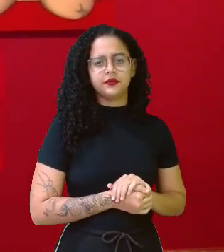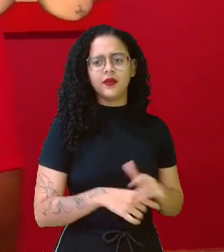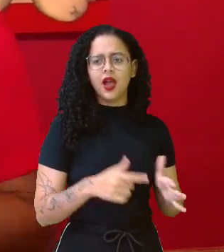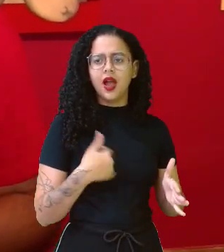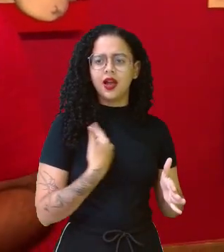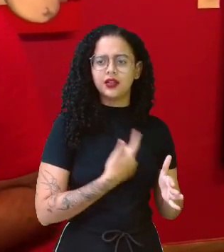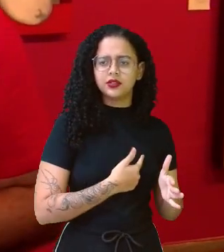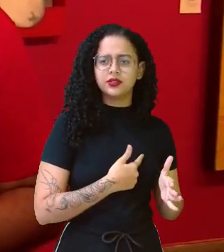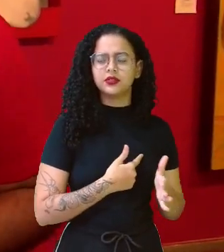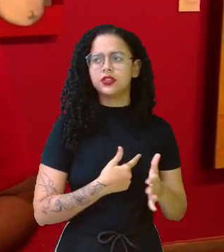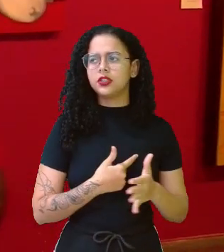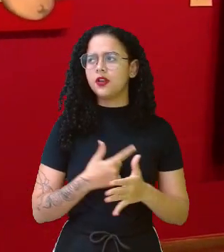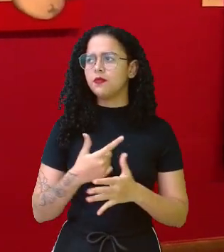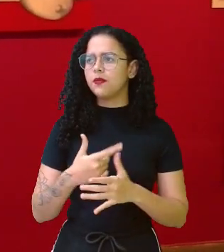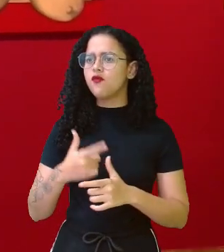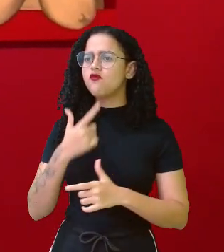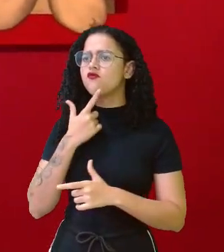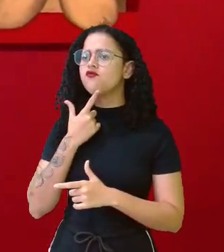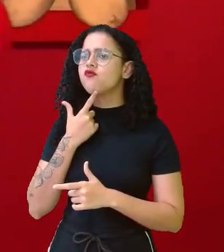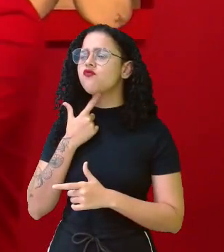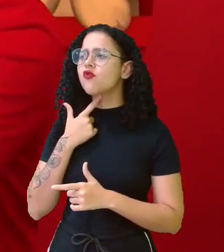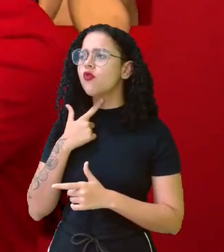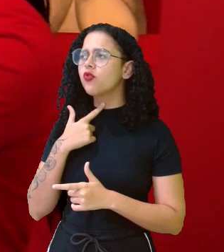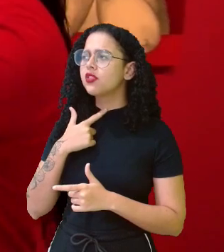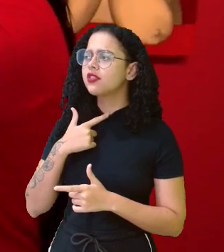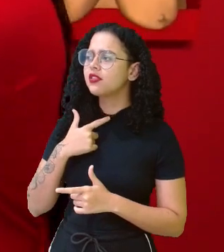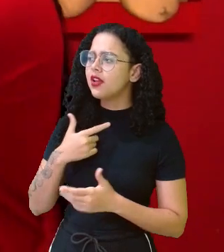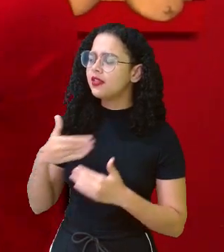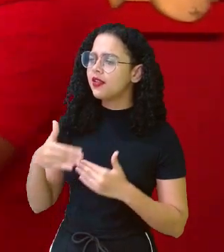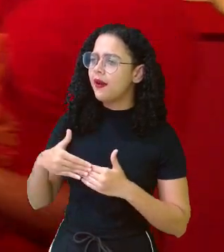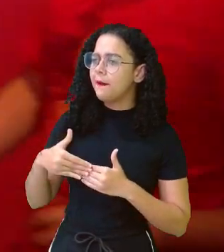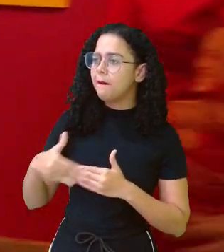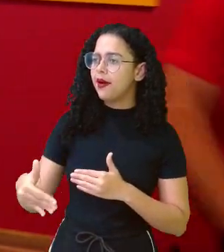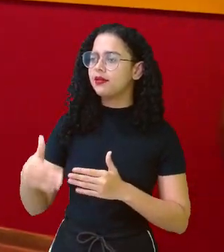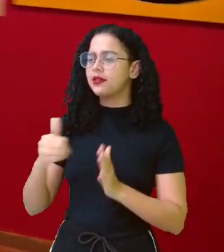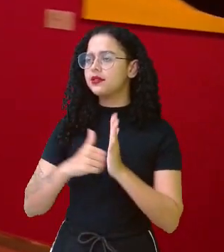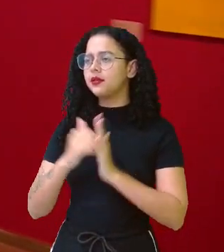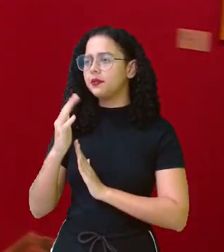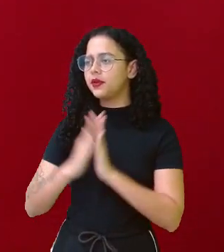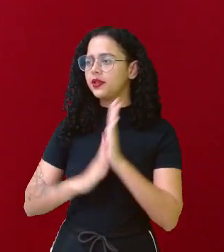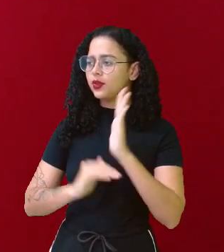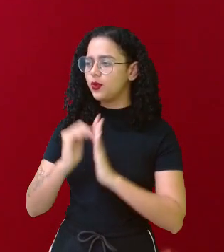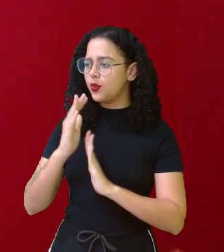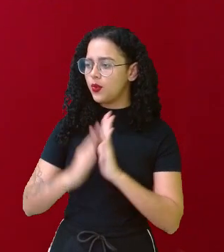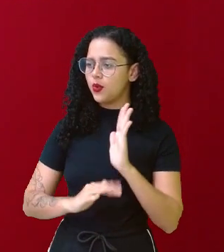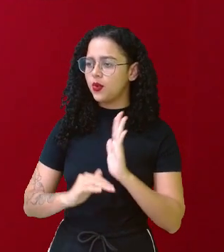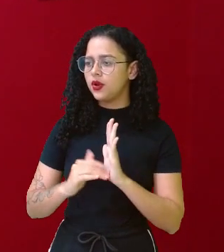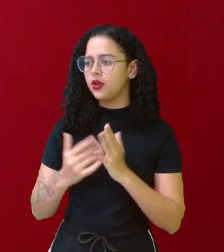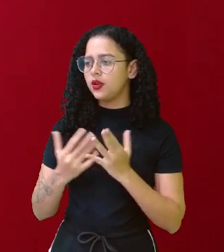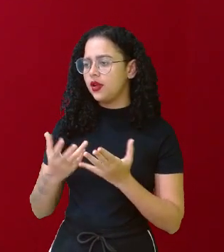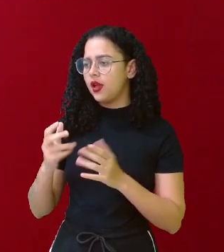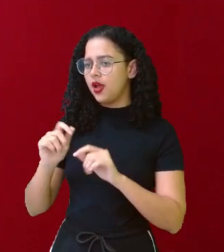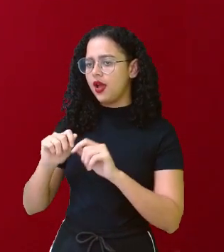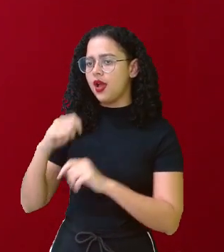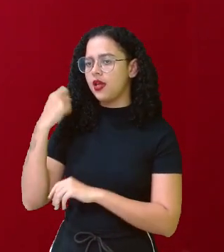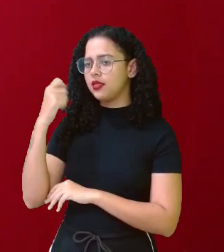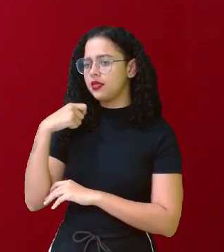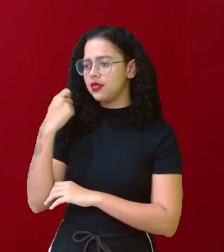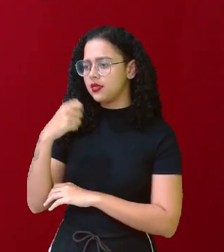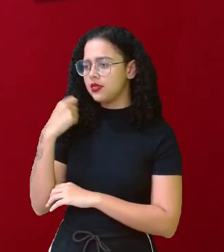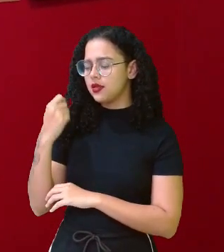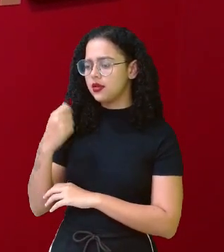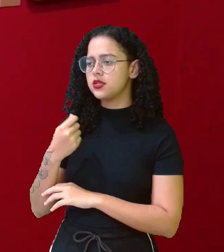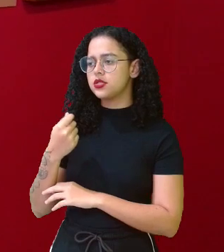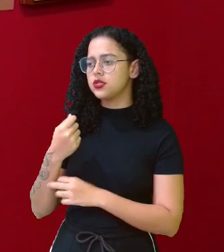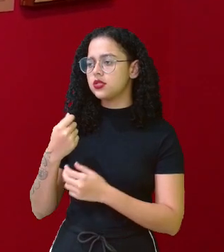a maior vontade de mostrar ao público vai ser justamente a partir dessas pinturas, que são, vamos por assim dizer, artistas que são, vamos